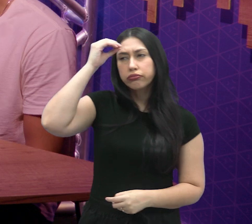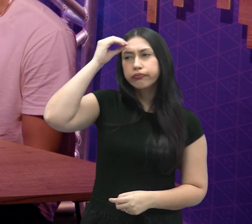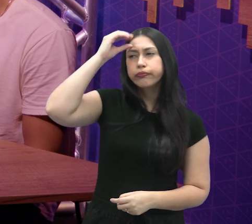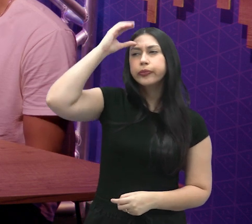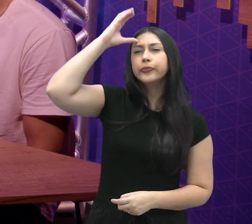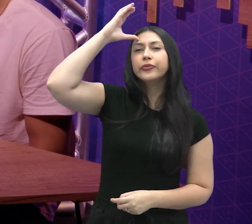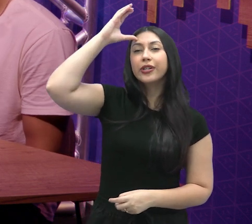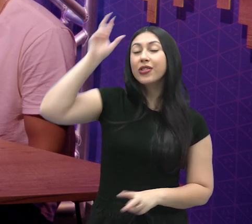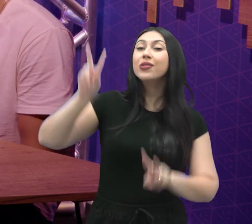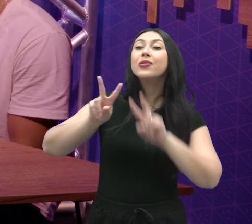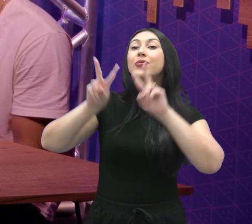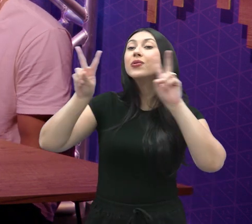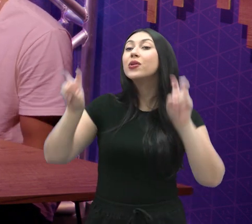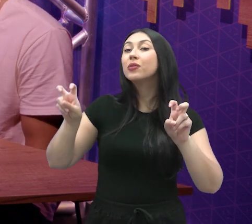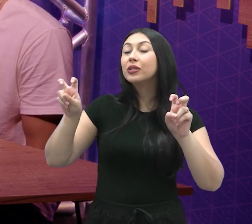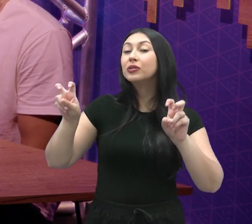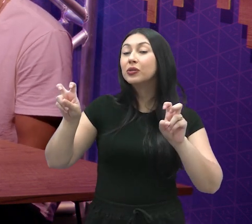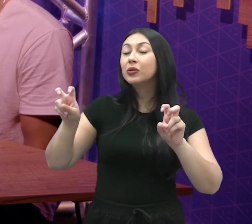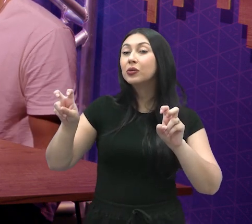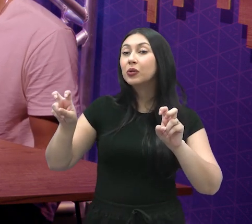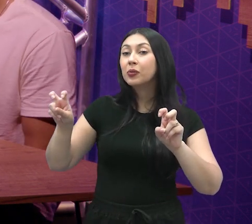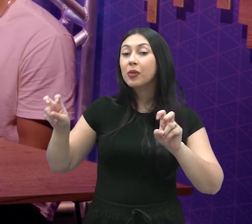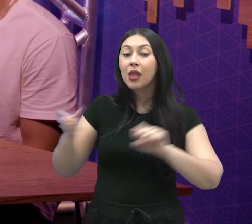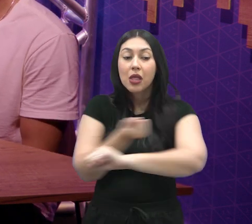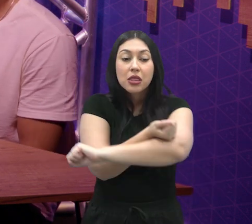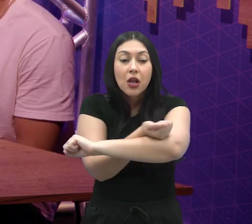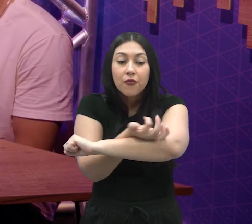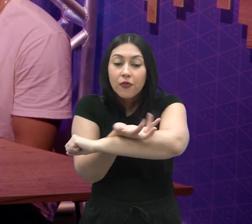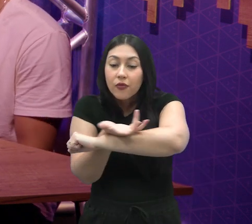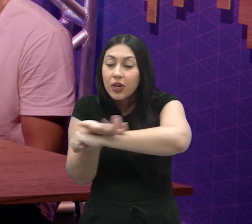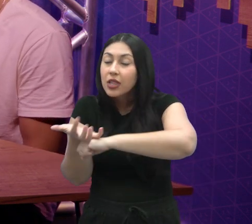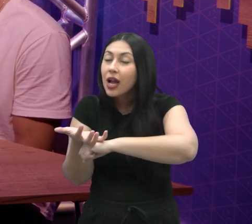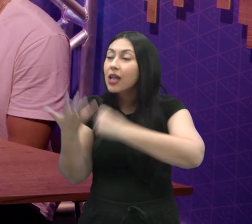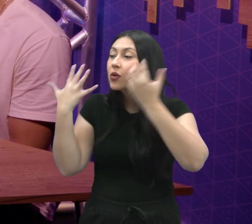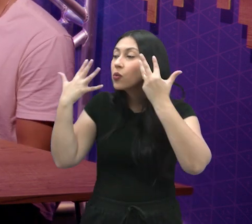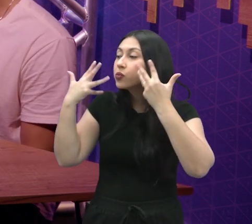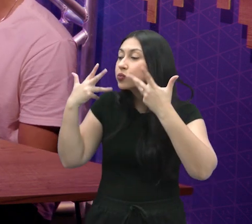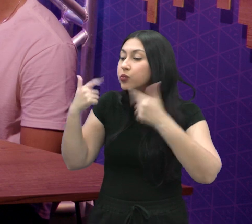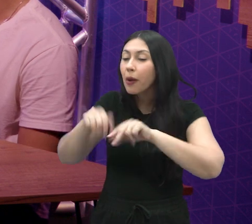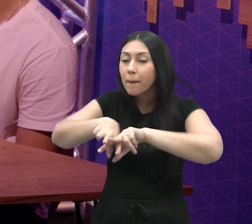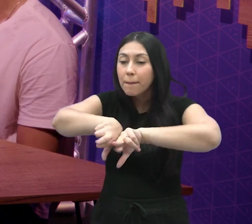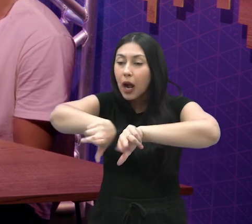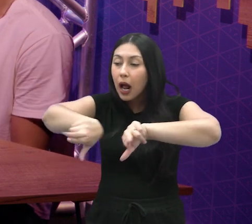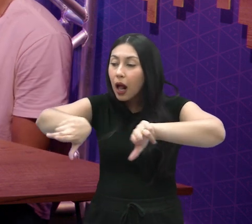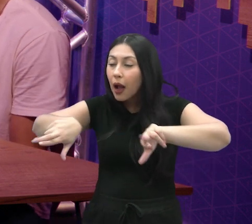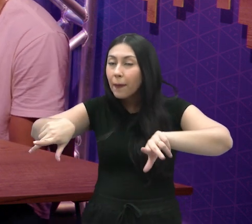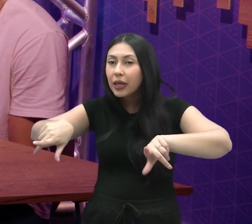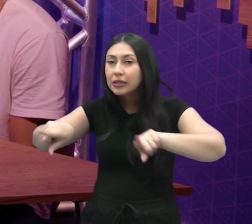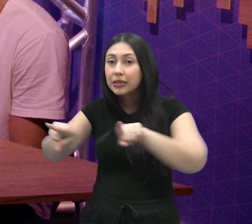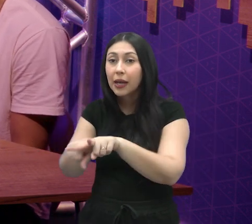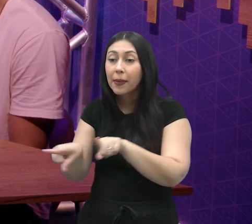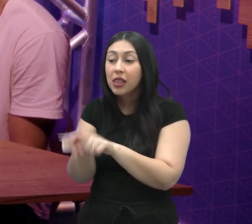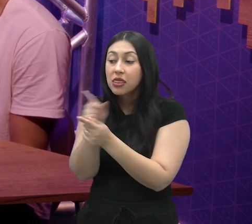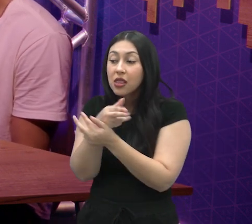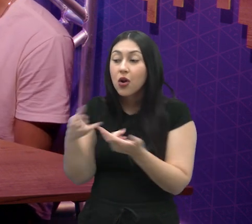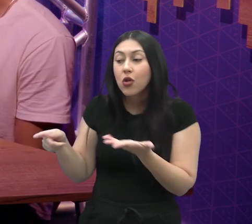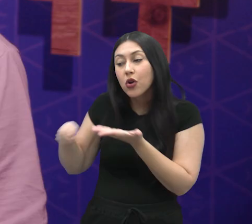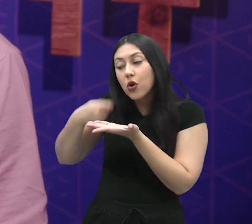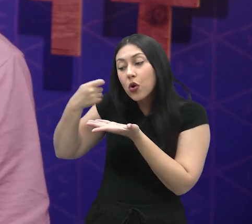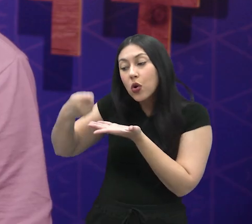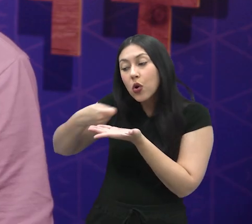adquirindo conhecimento sobre os vegetais, os animais, e o que ele